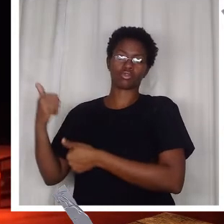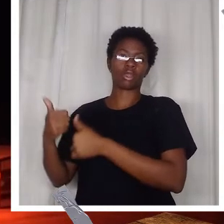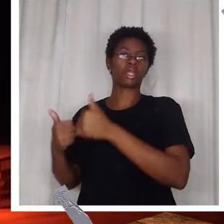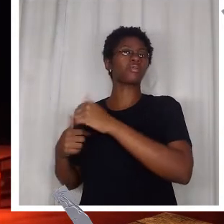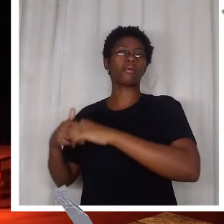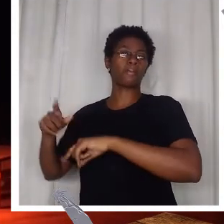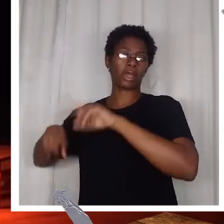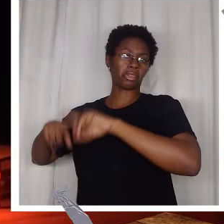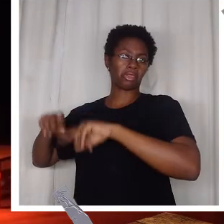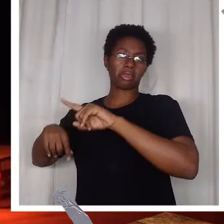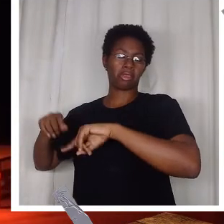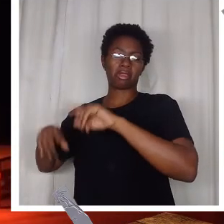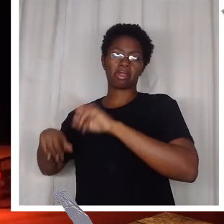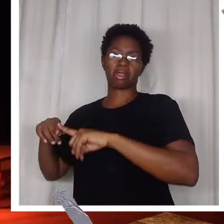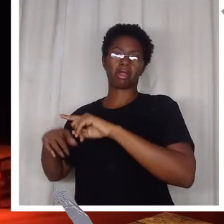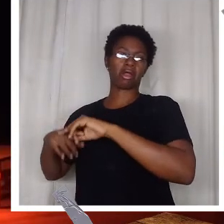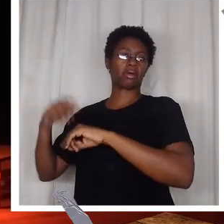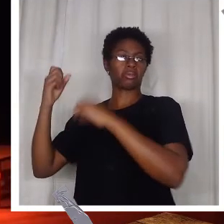ela foi catar papel.